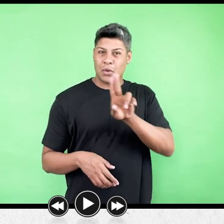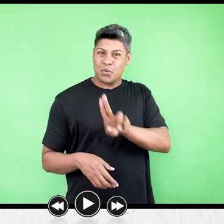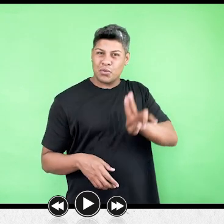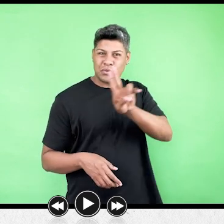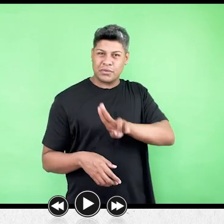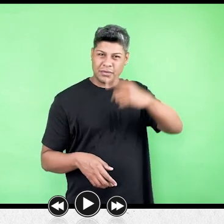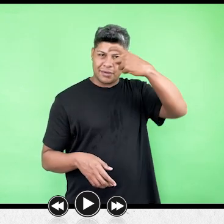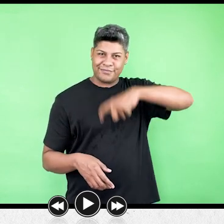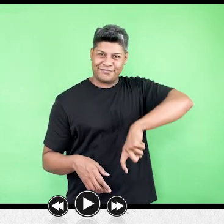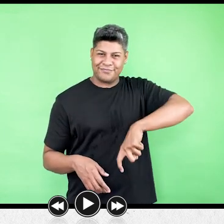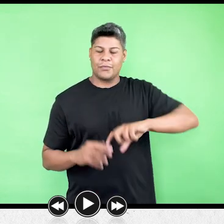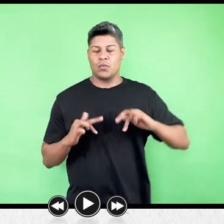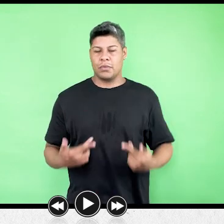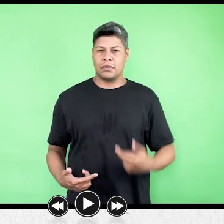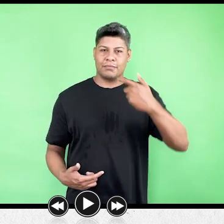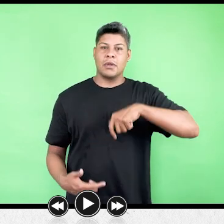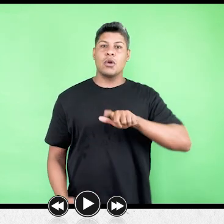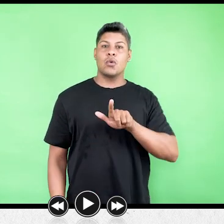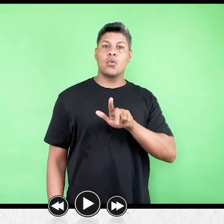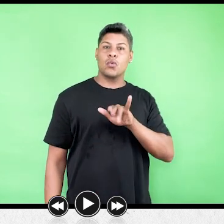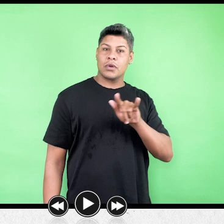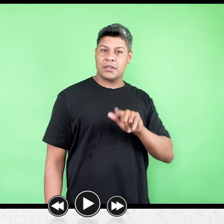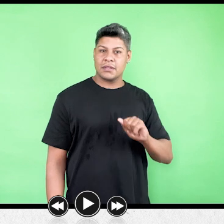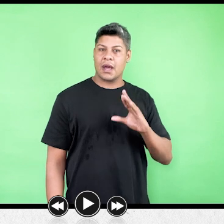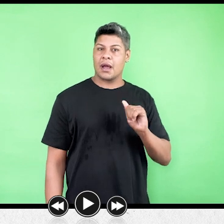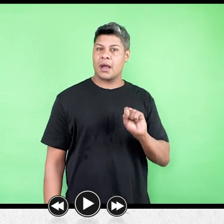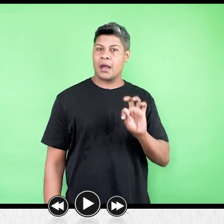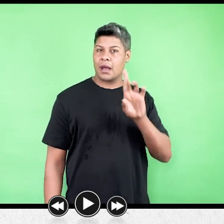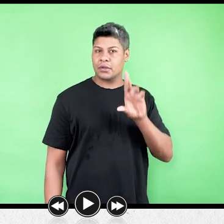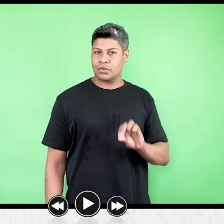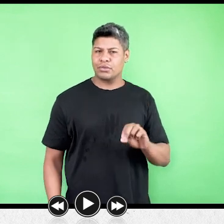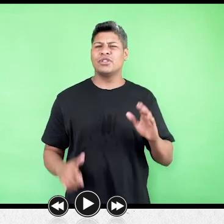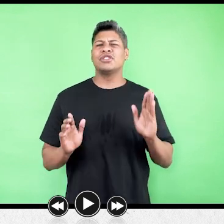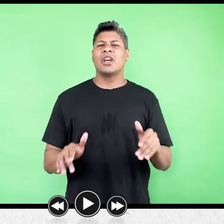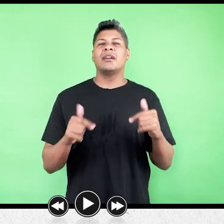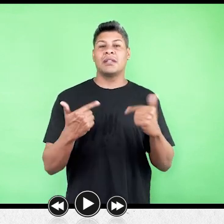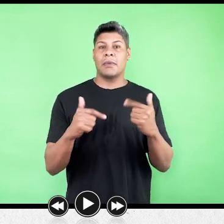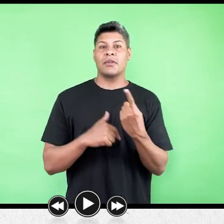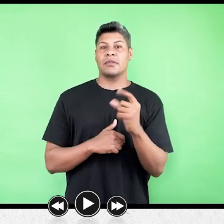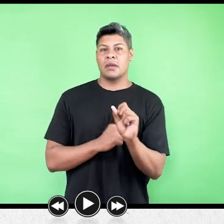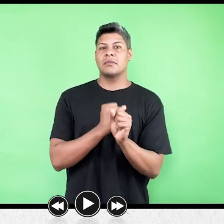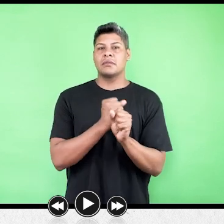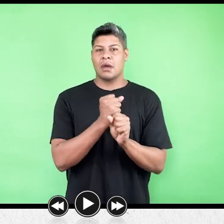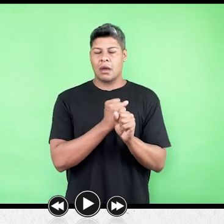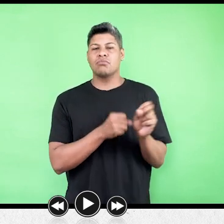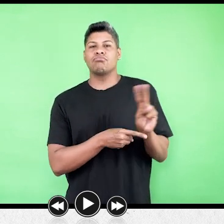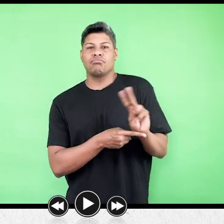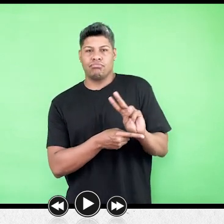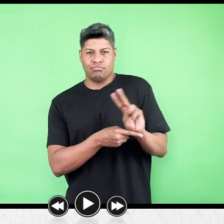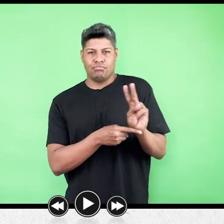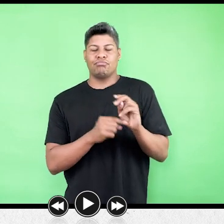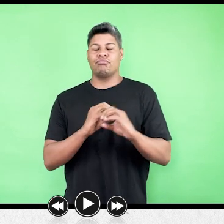Então, eu sou a Luísa Castro, sou engenheira ambiental e sanitarista, e eu atuo há mais de 10 anos na área de regulação e fiscalização do